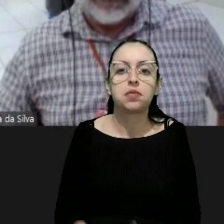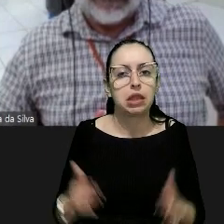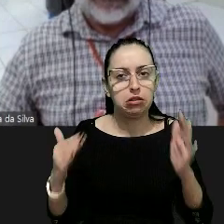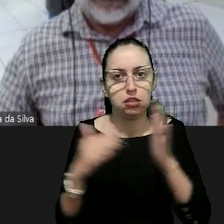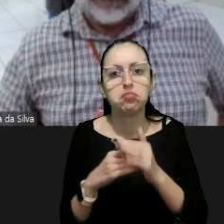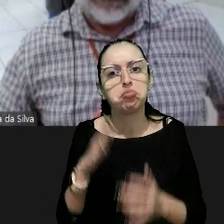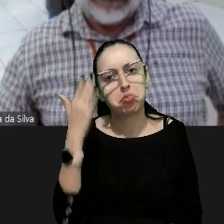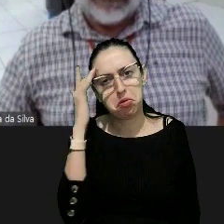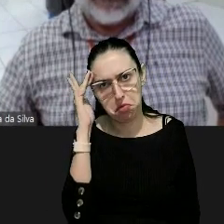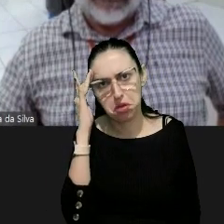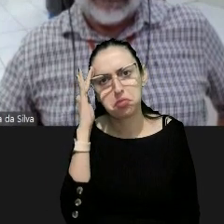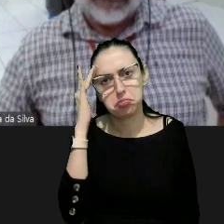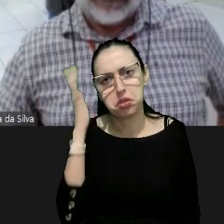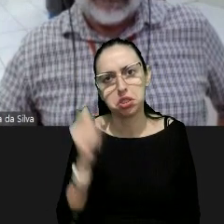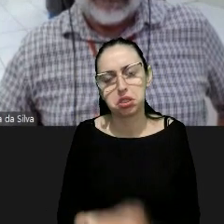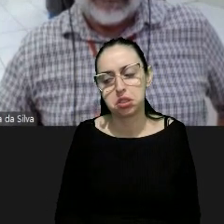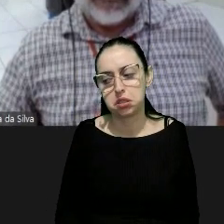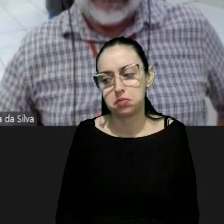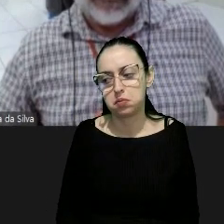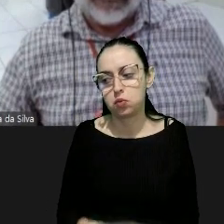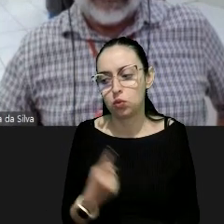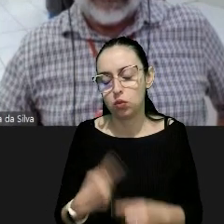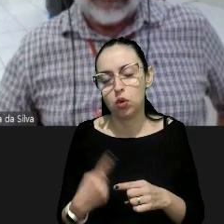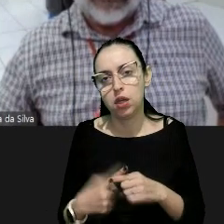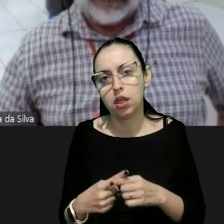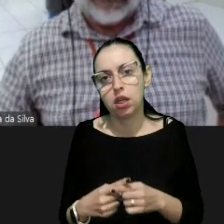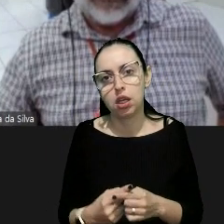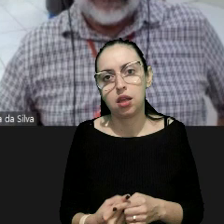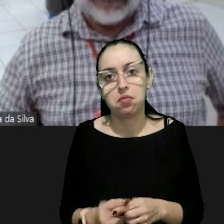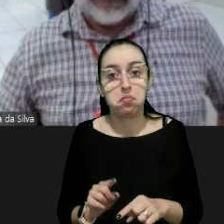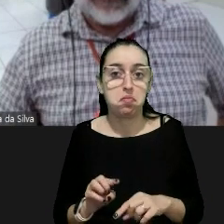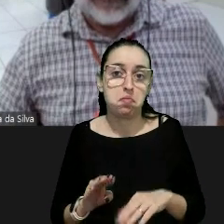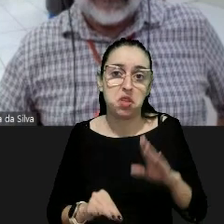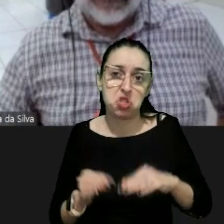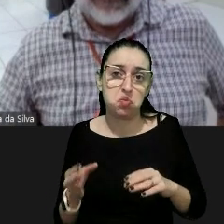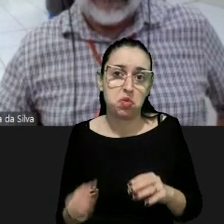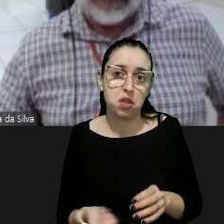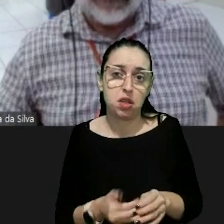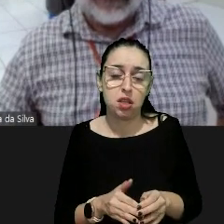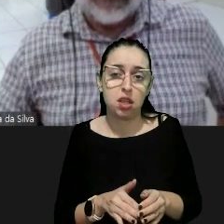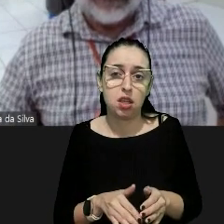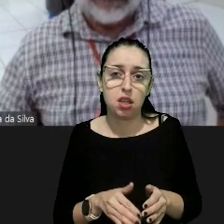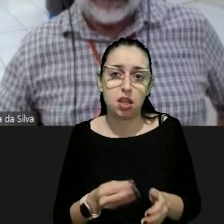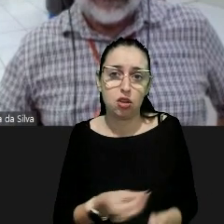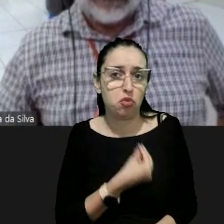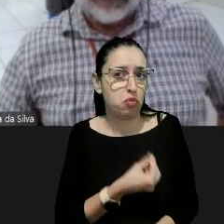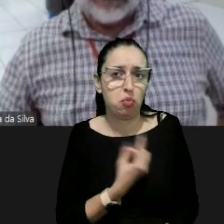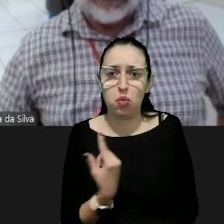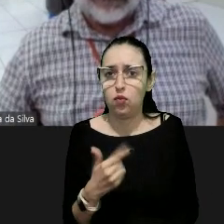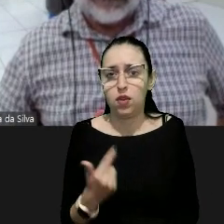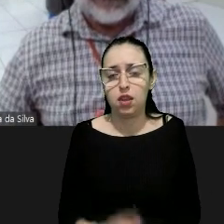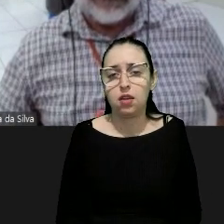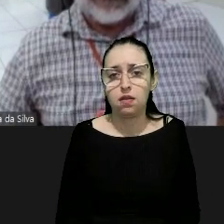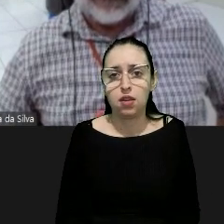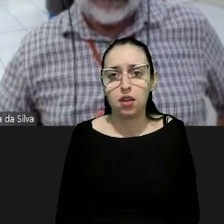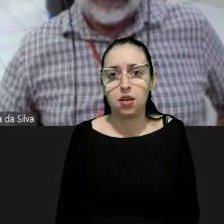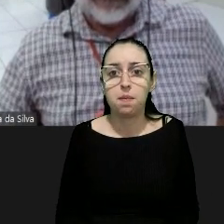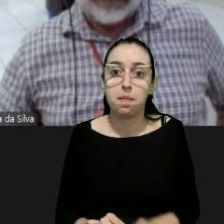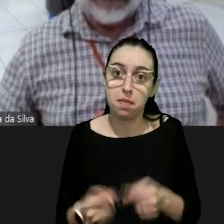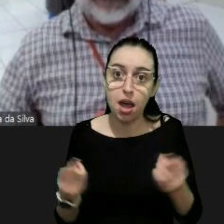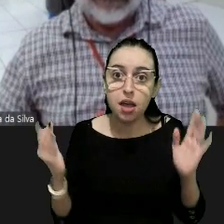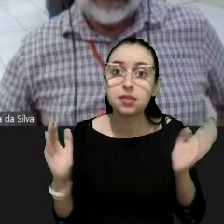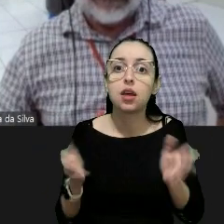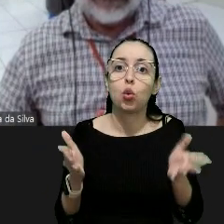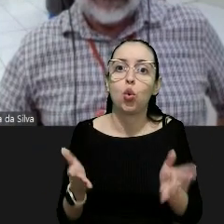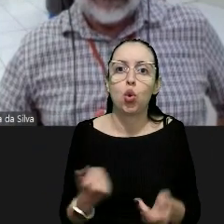acredito nisso. Vai chegar lá, viu? Eu acredito nisso, É. porque mesmo que ele não viva, ele já